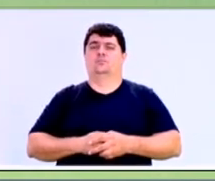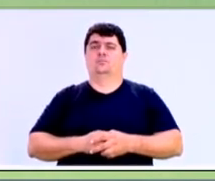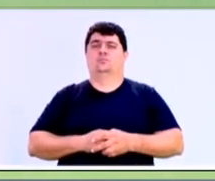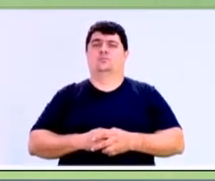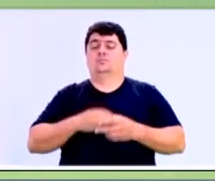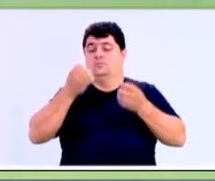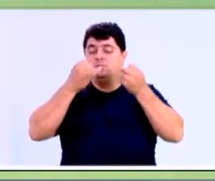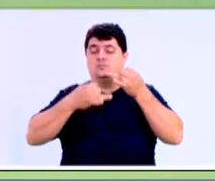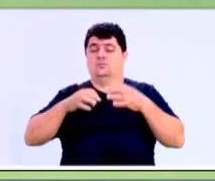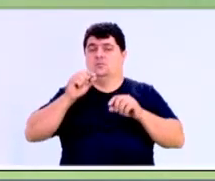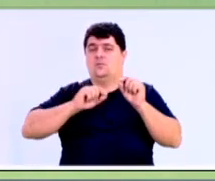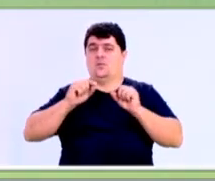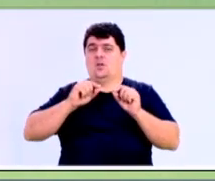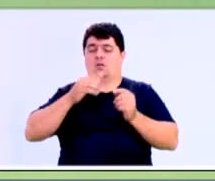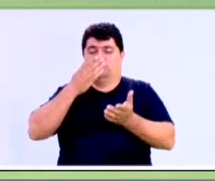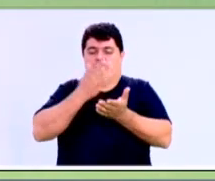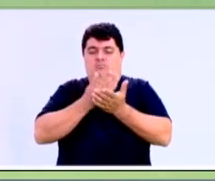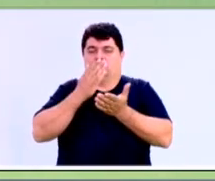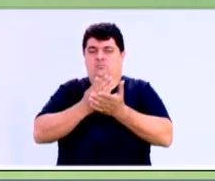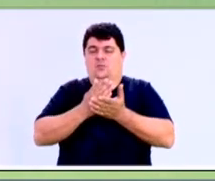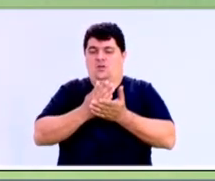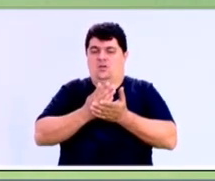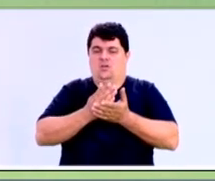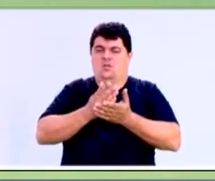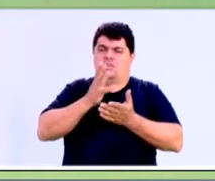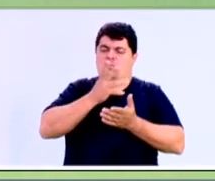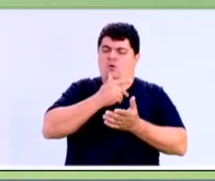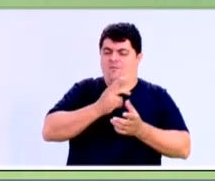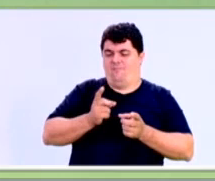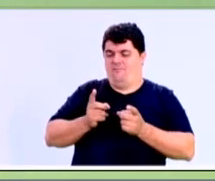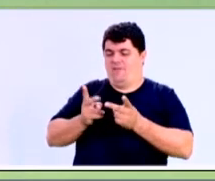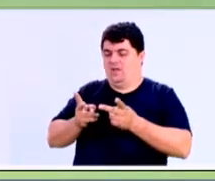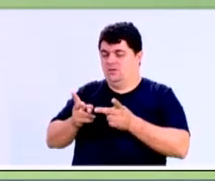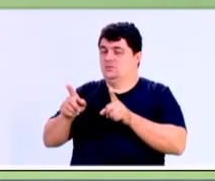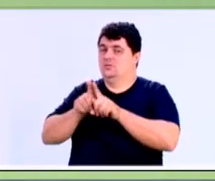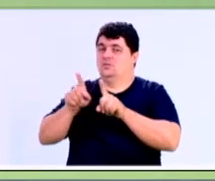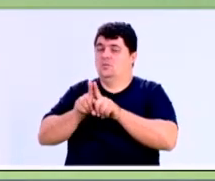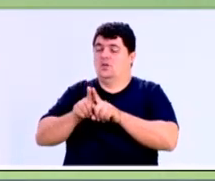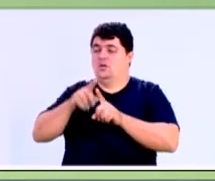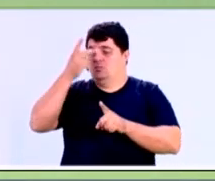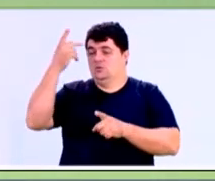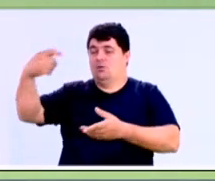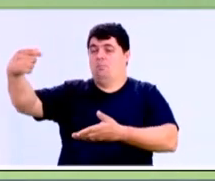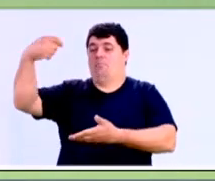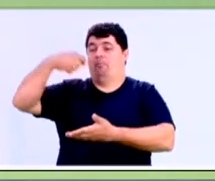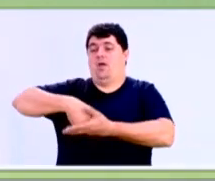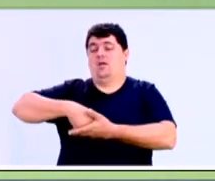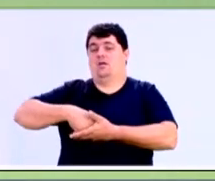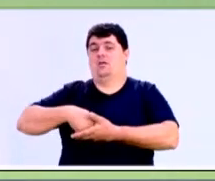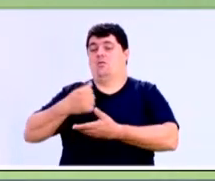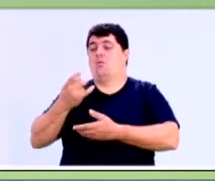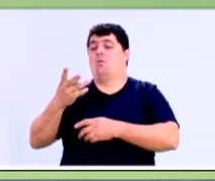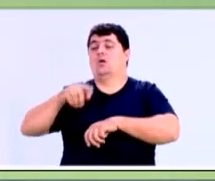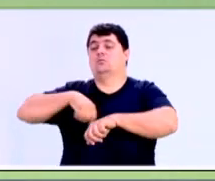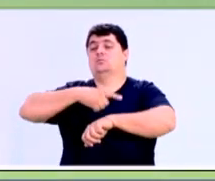eu estou falando do tempo que eu demoro para vender e, consequentemente,